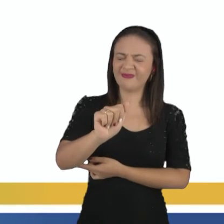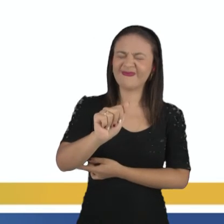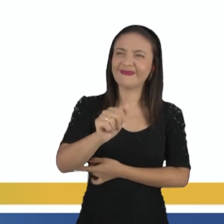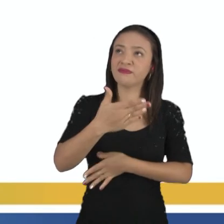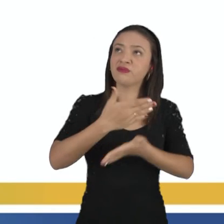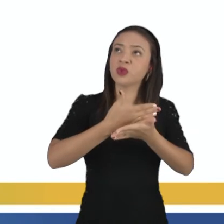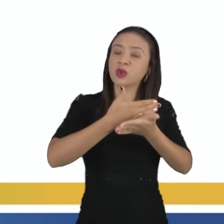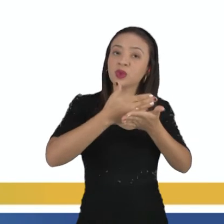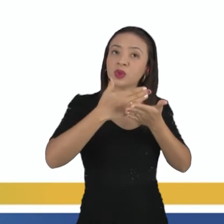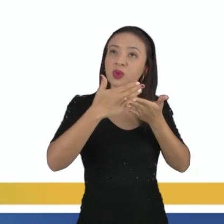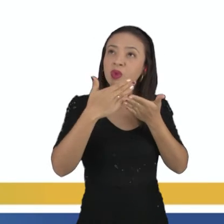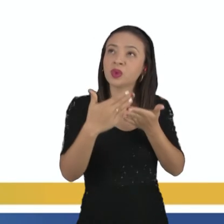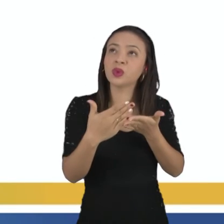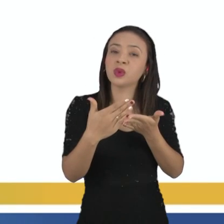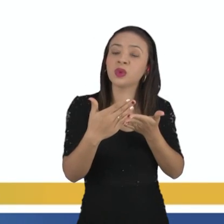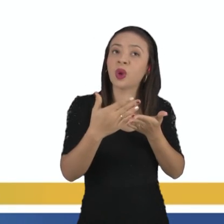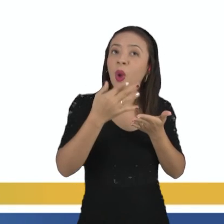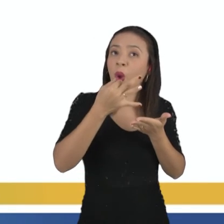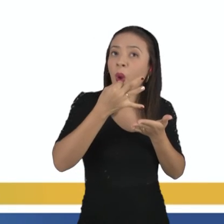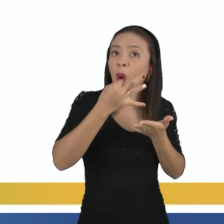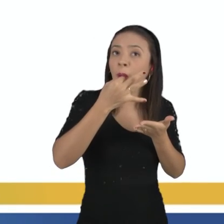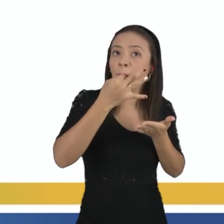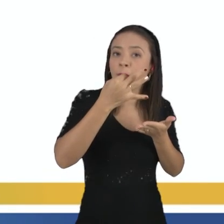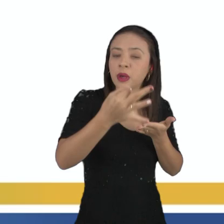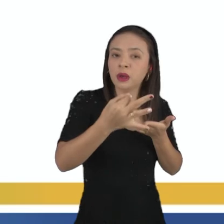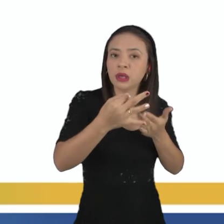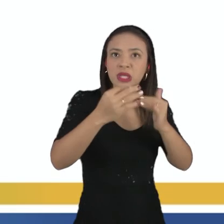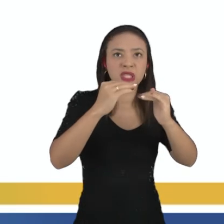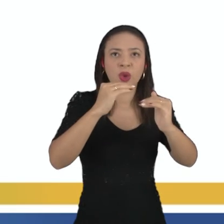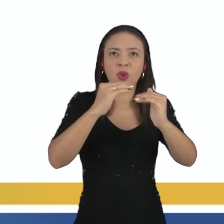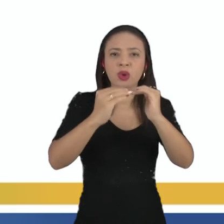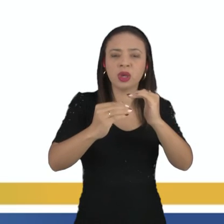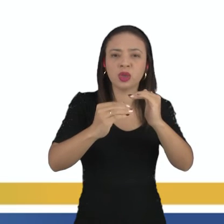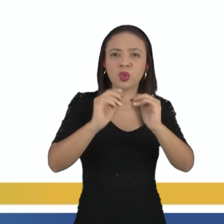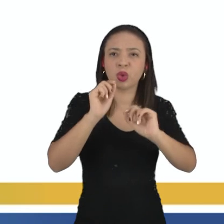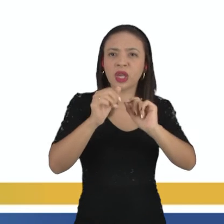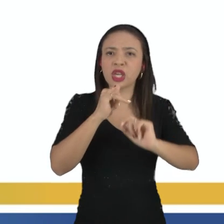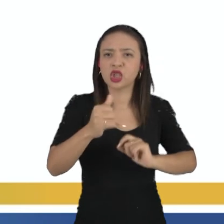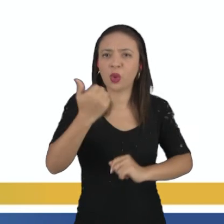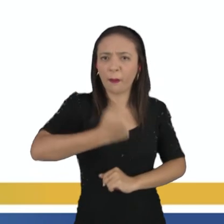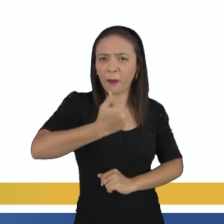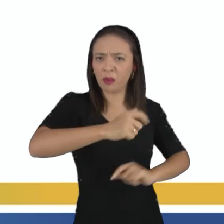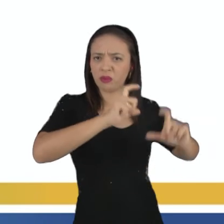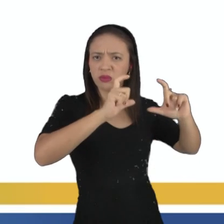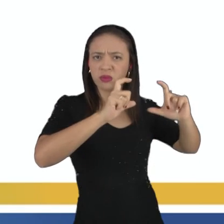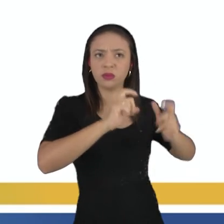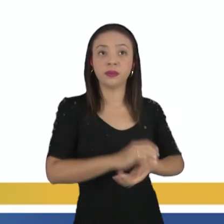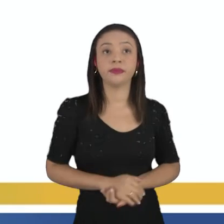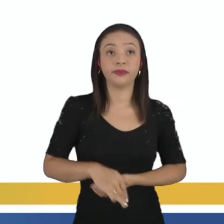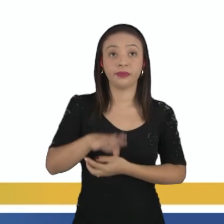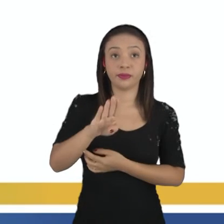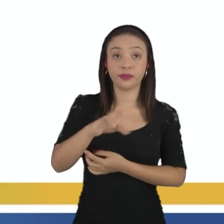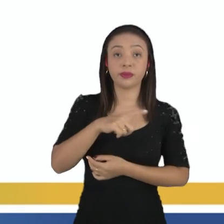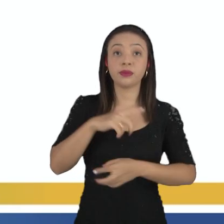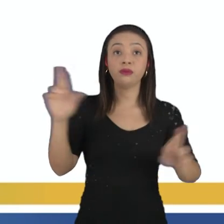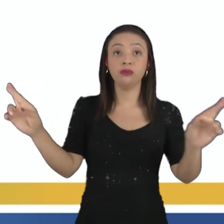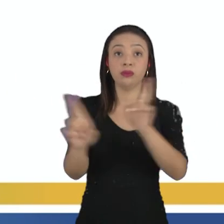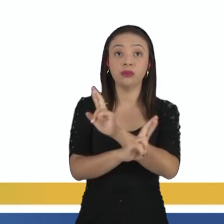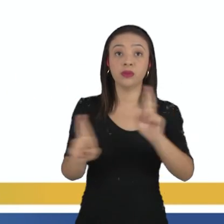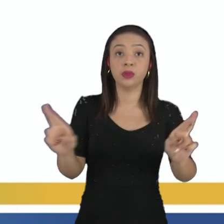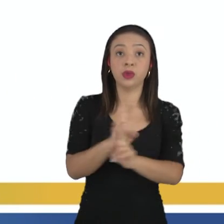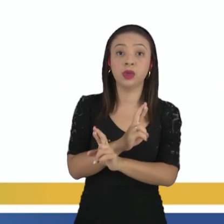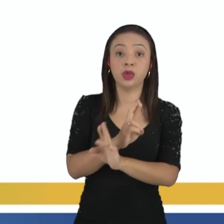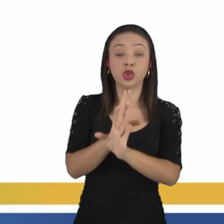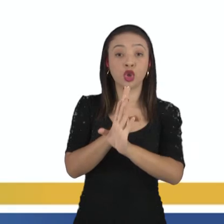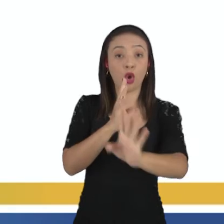Dá início a uma argumentação que se contradiz ao que é dito no primeiro balão. B. Estabelece uma relação de